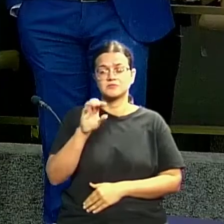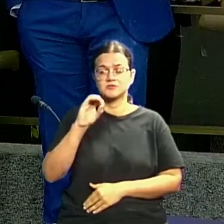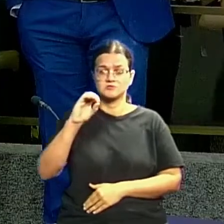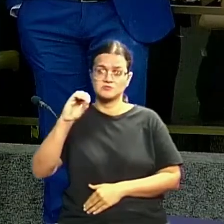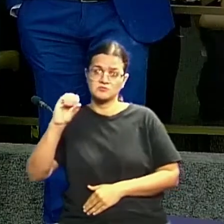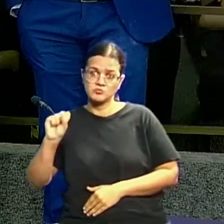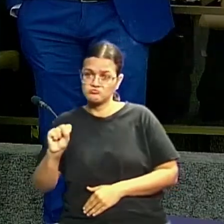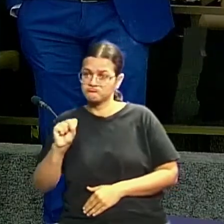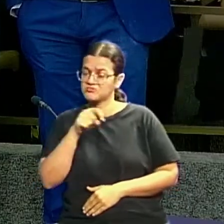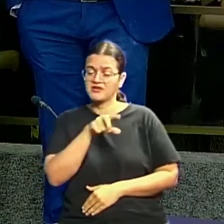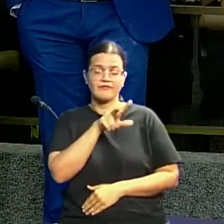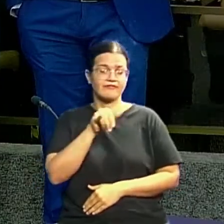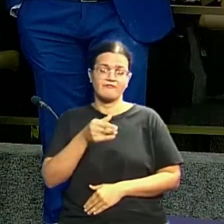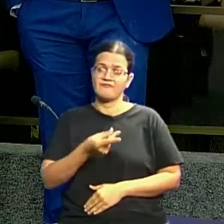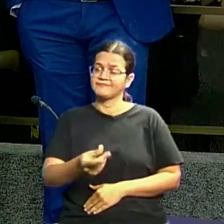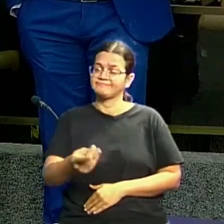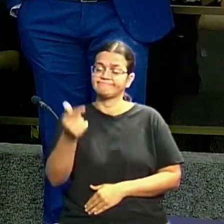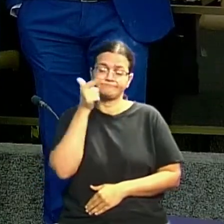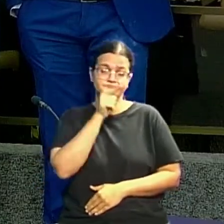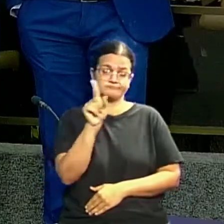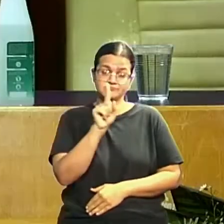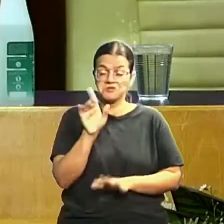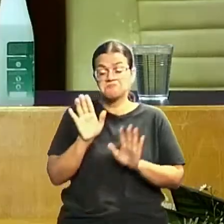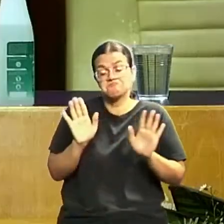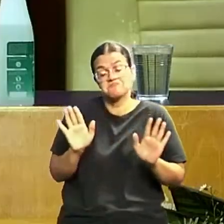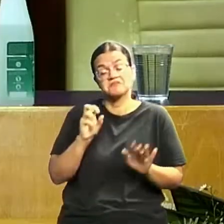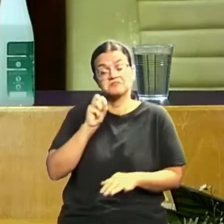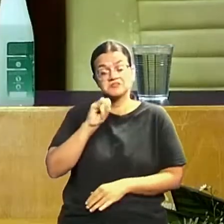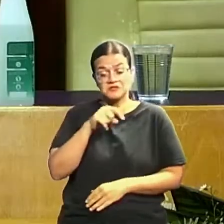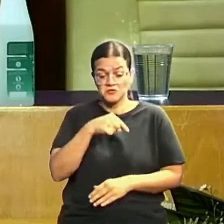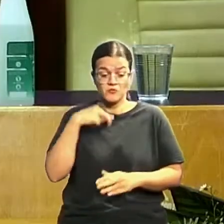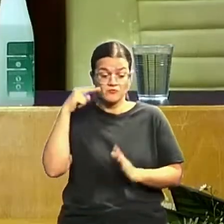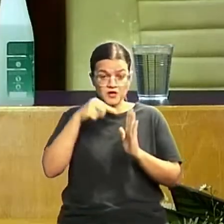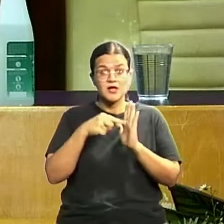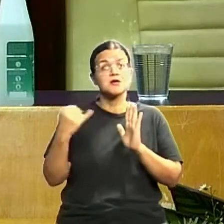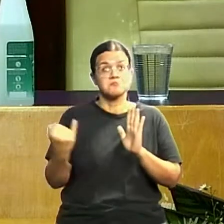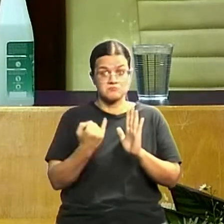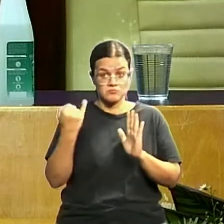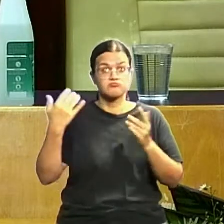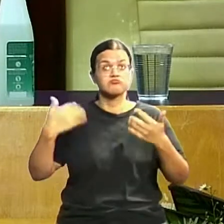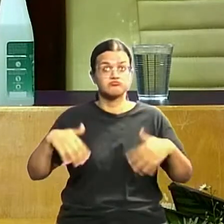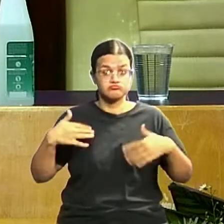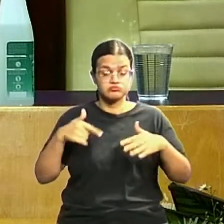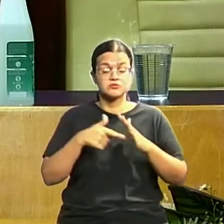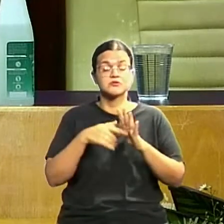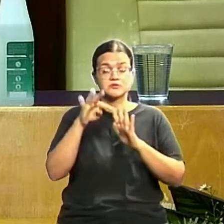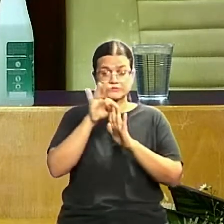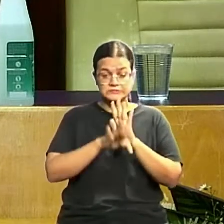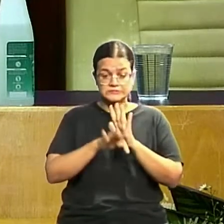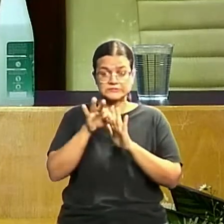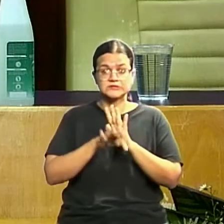Não irá prosperar. Mas, considerando a importância da matéria,